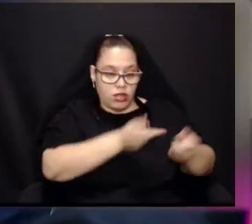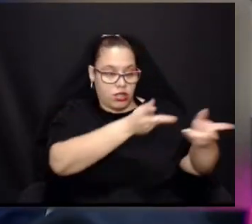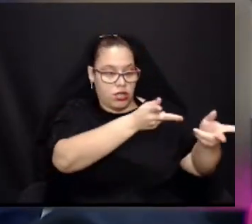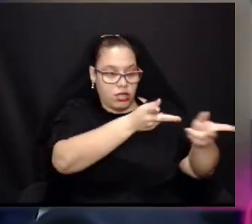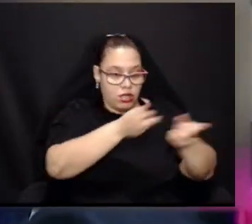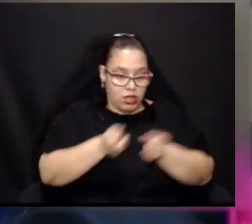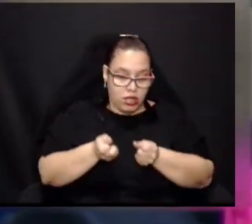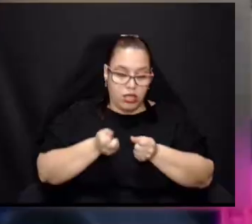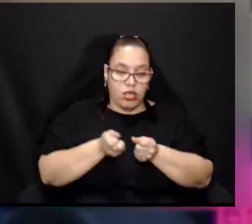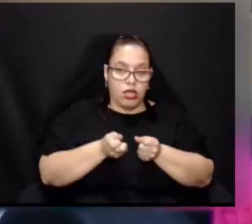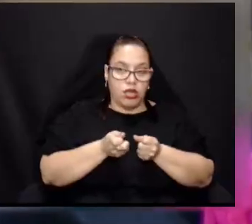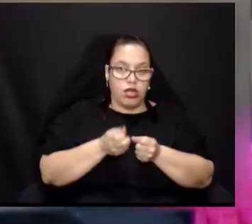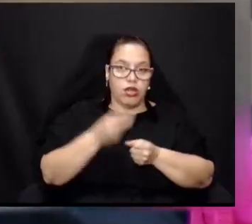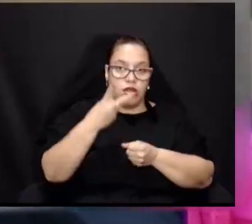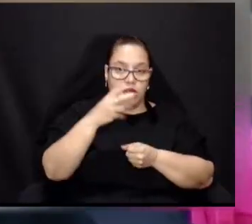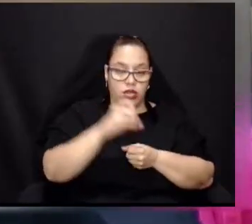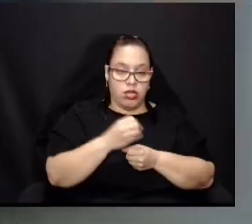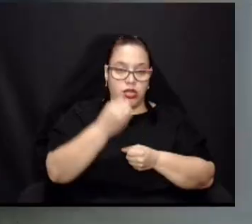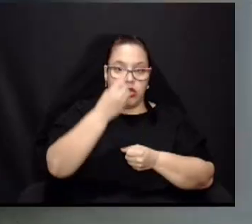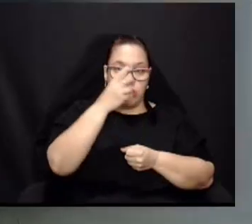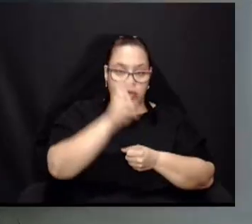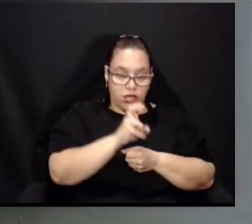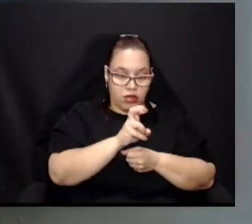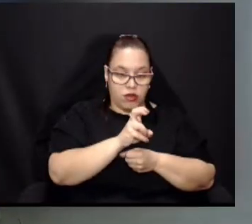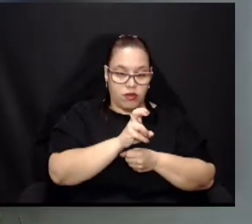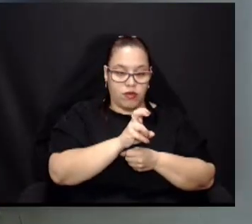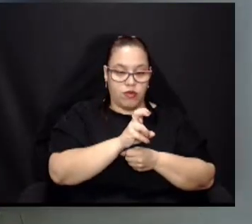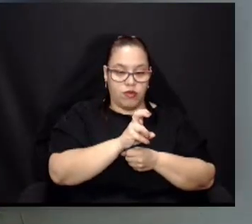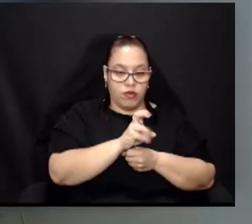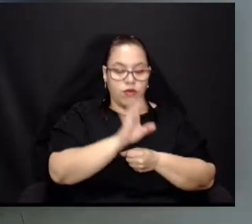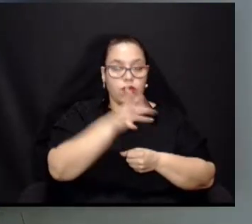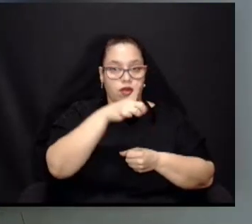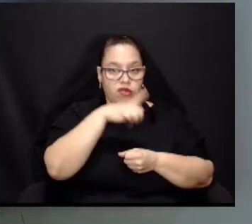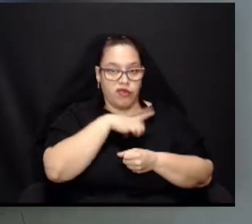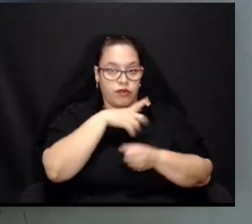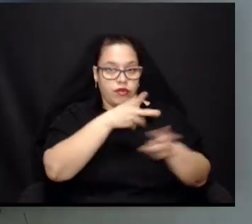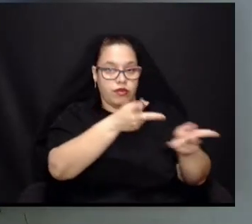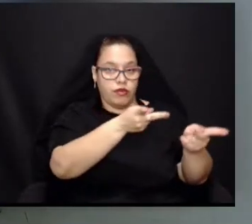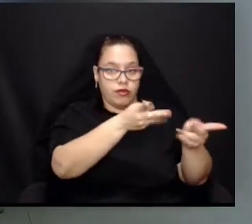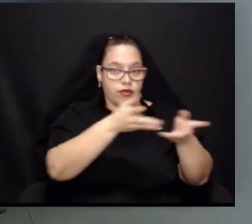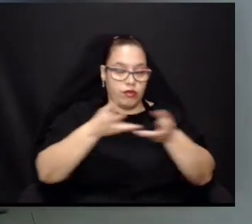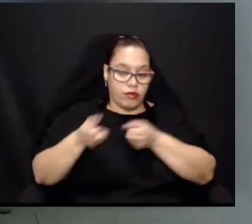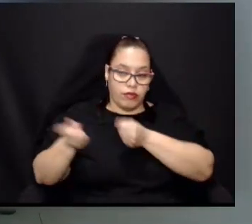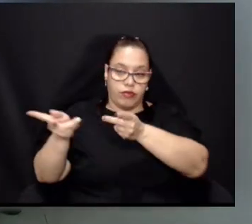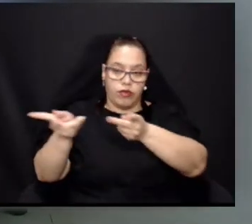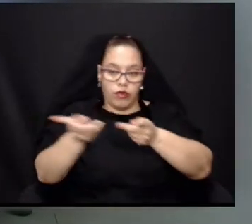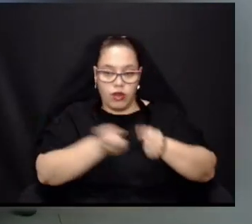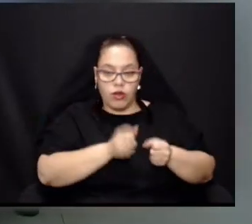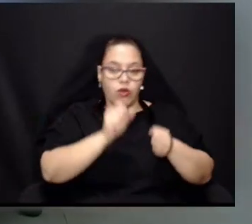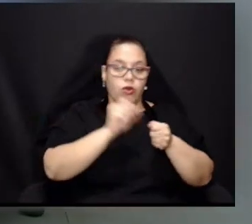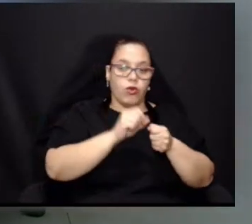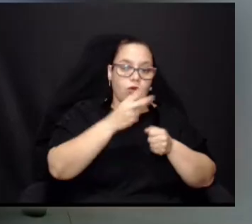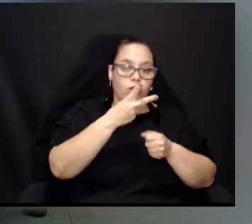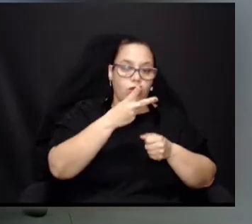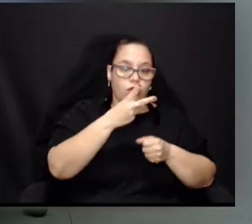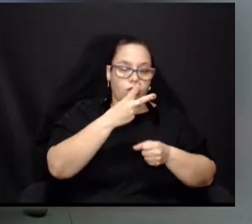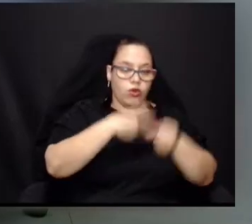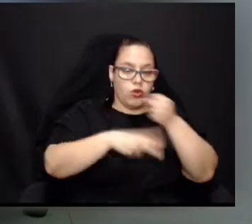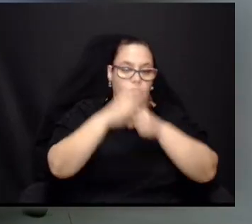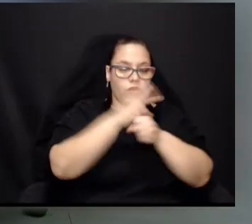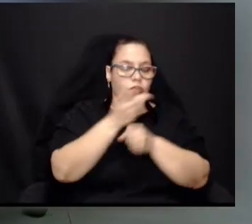desde 2015, então já existiam essas visitas, mas o que a gente fez 2 anos atrás foi